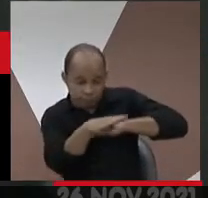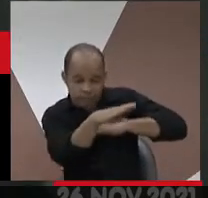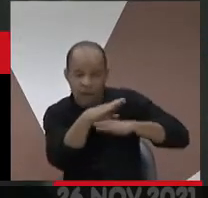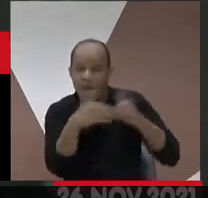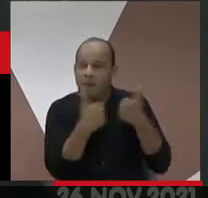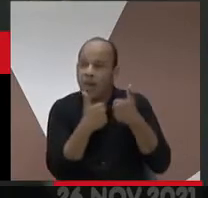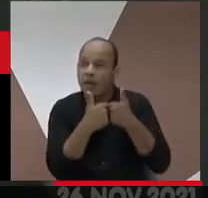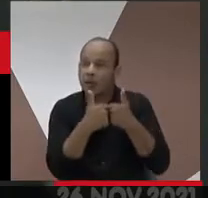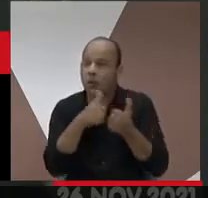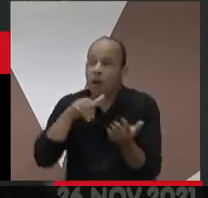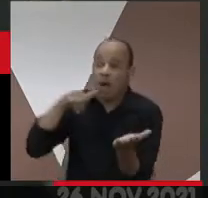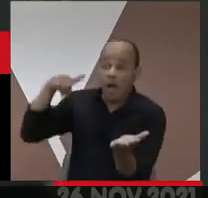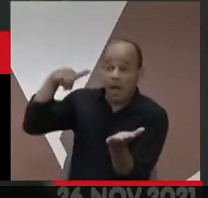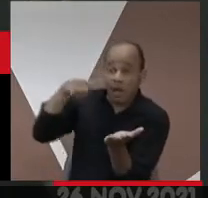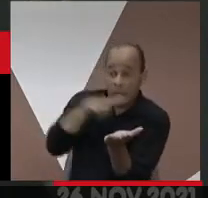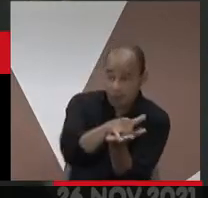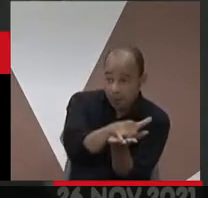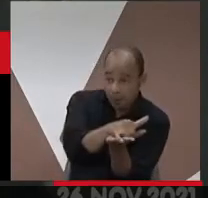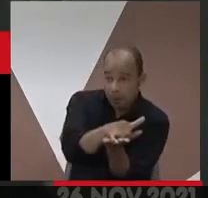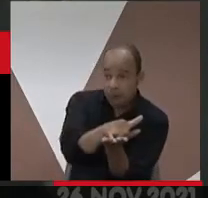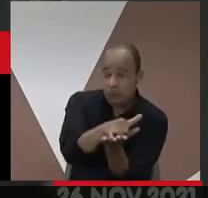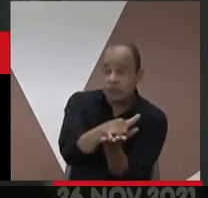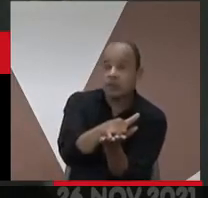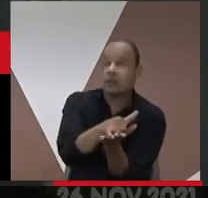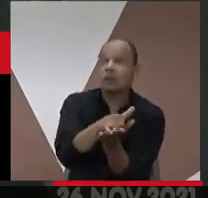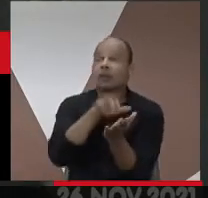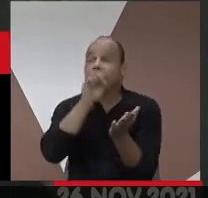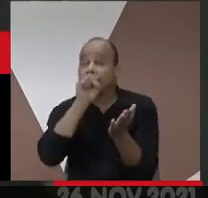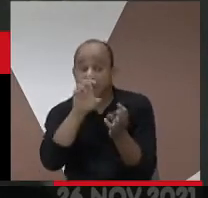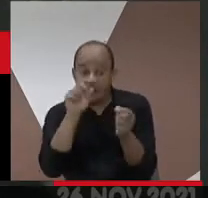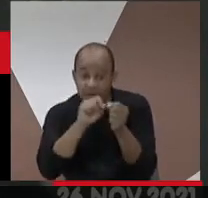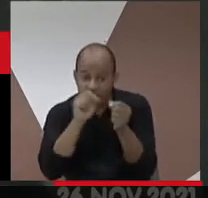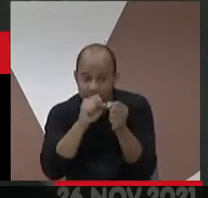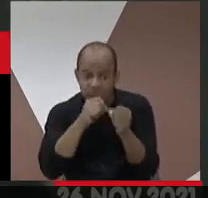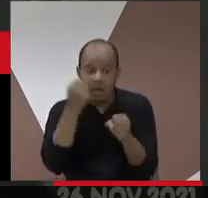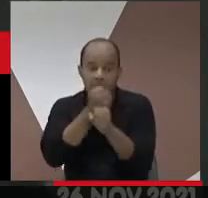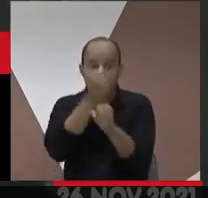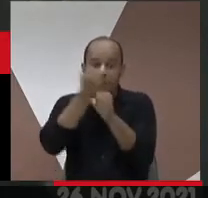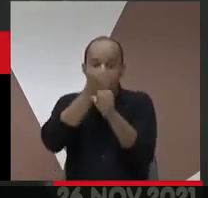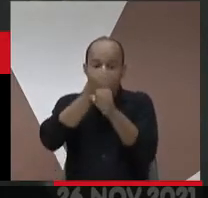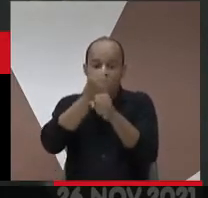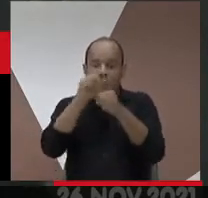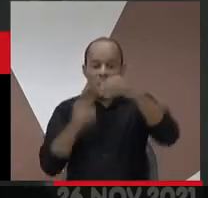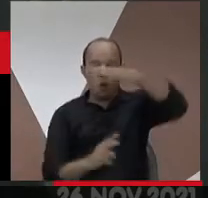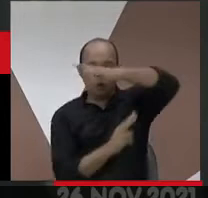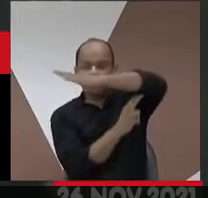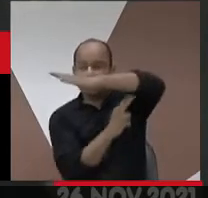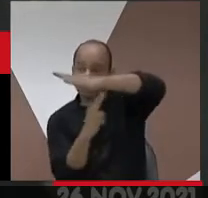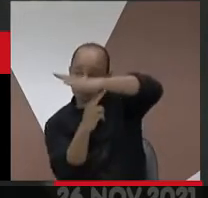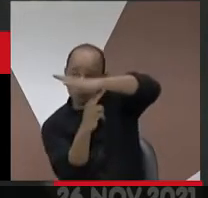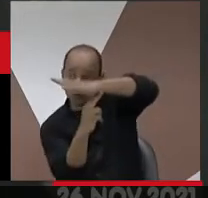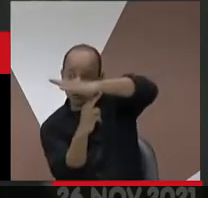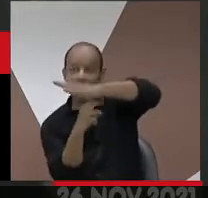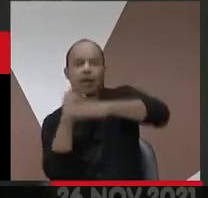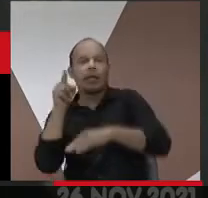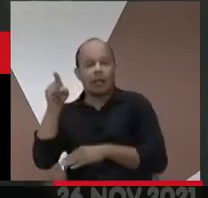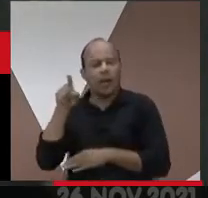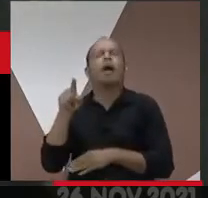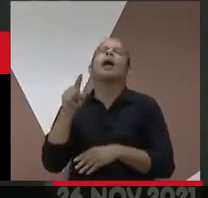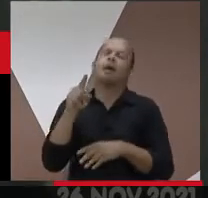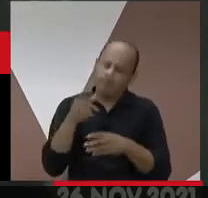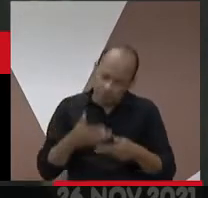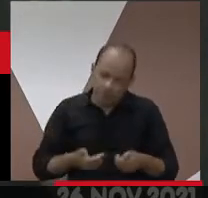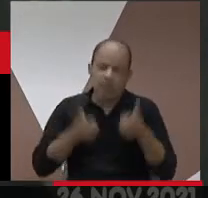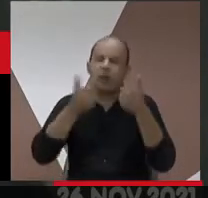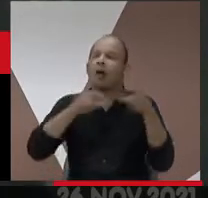pegar e fizer um outro viaduto do lado, em cima da Marginal, daquele trajeto ali, em cima da Pedro II, quando a pessoa está na